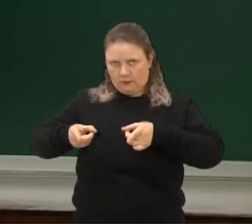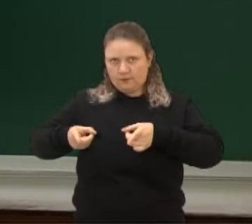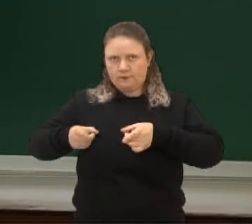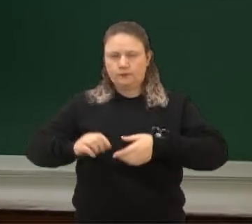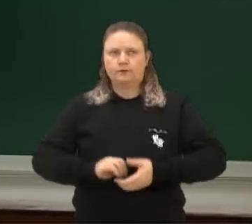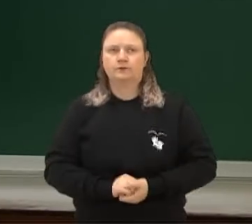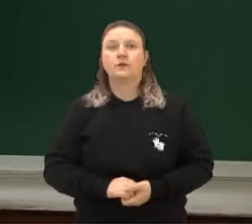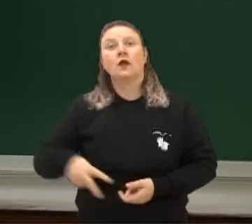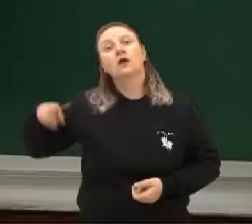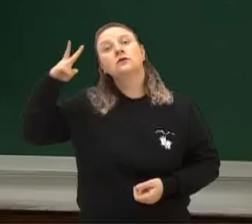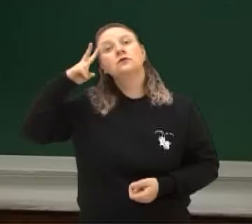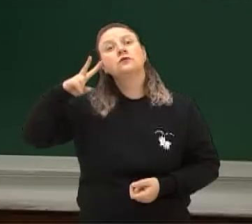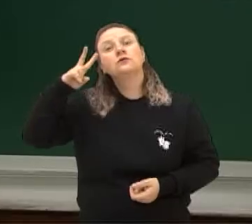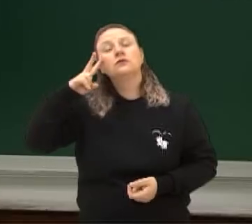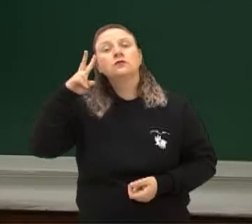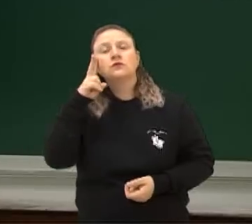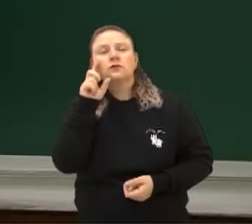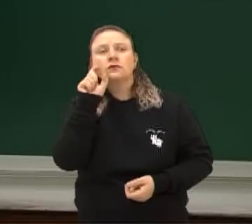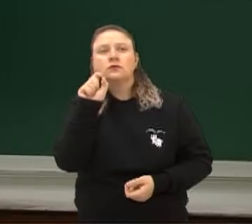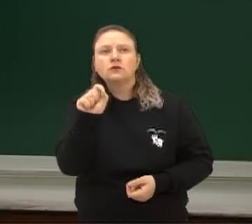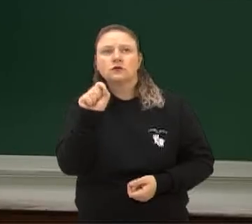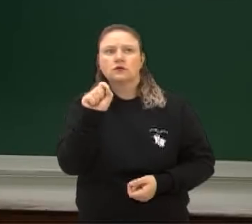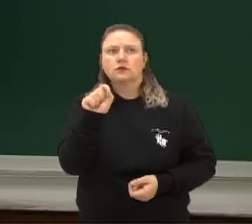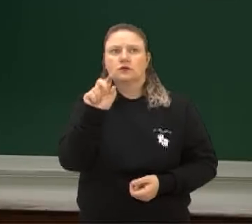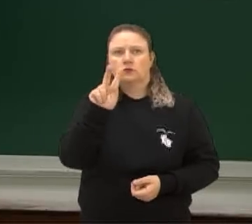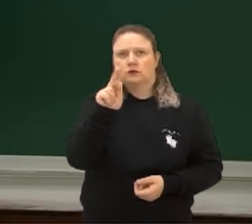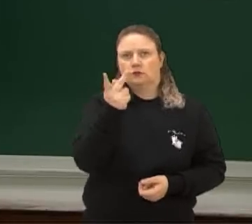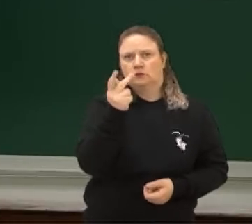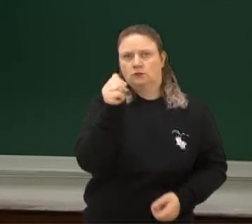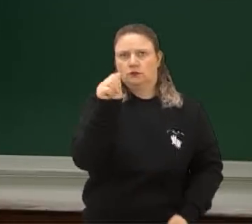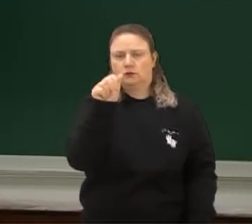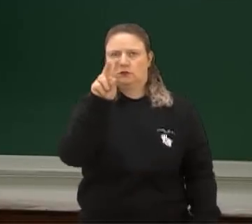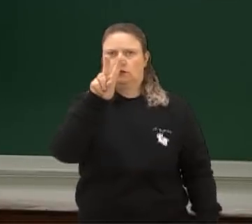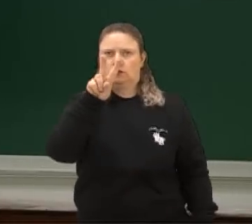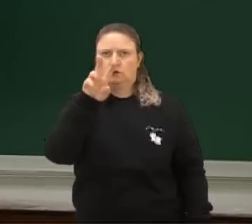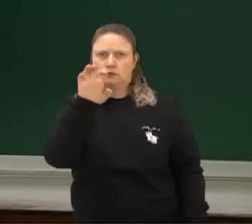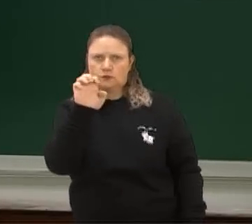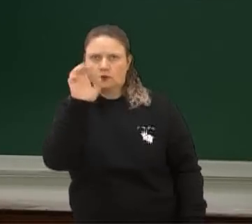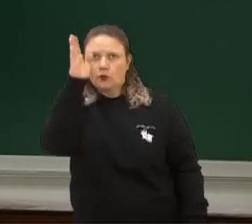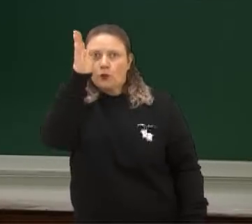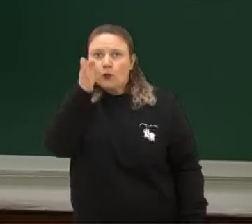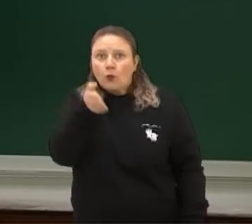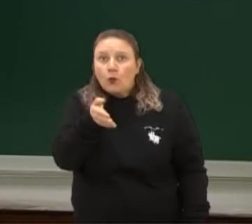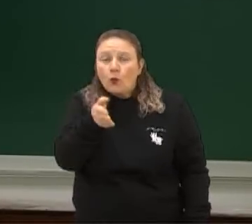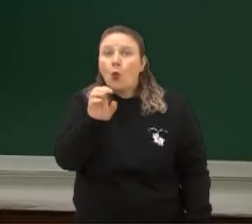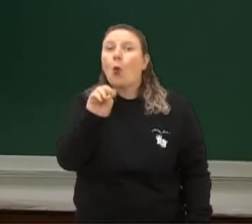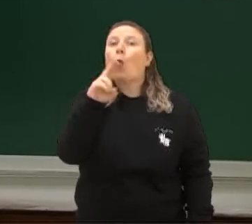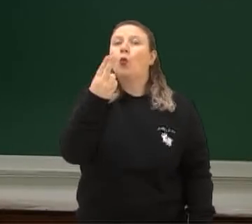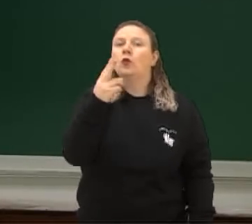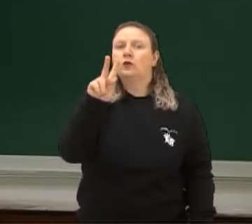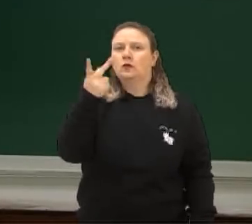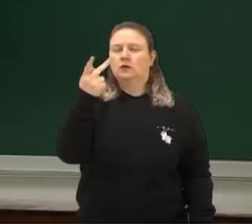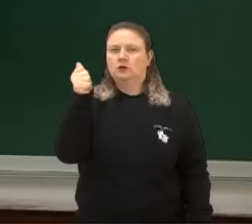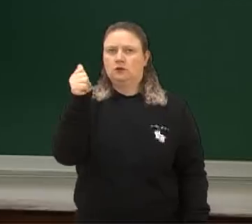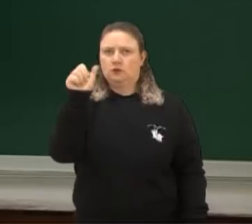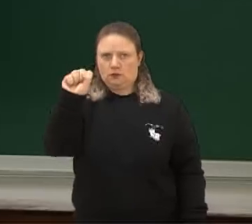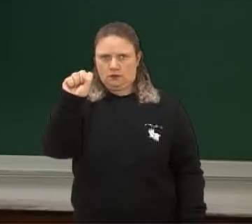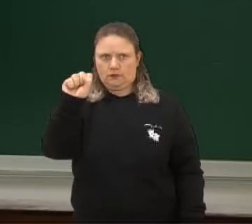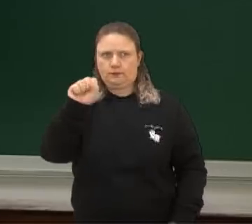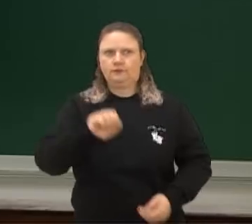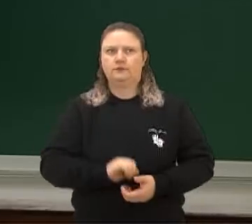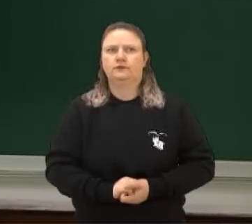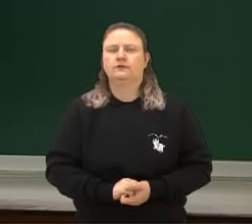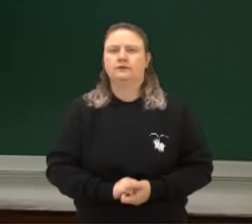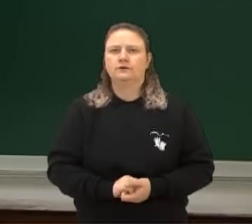perfect. Lembrando que você vai usar have ou has e o verbo principal, que é esse do parênteses, no particípio